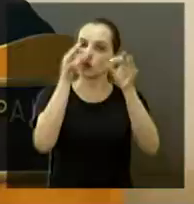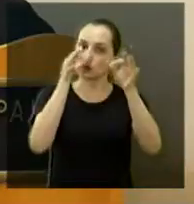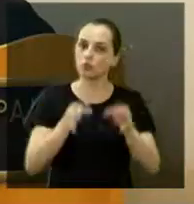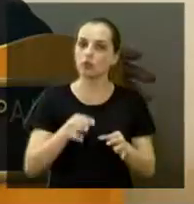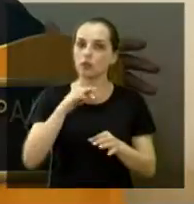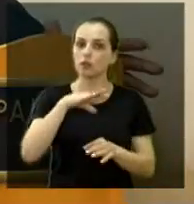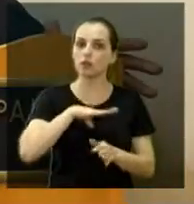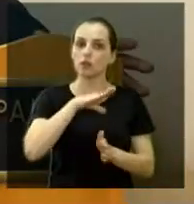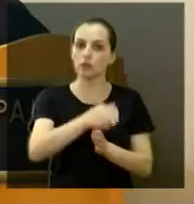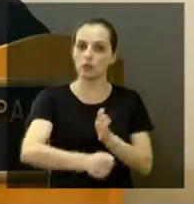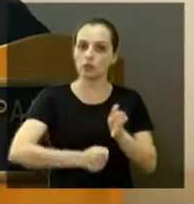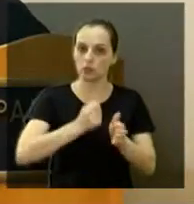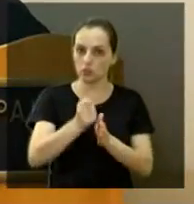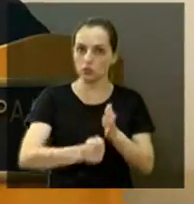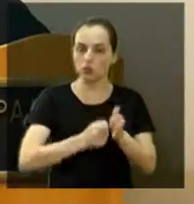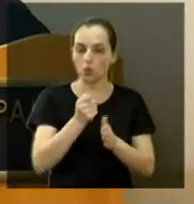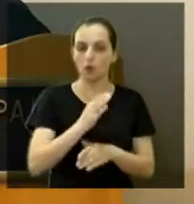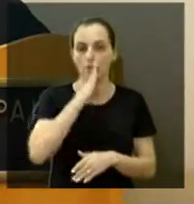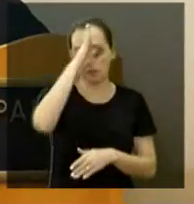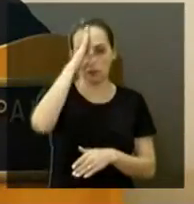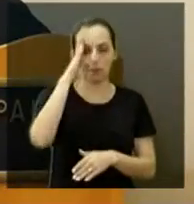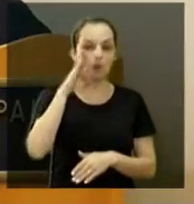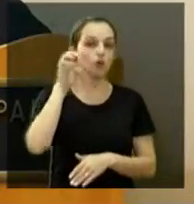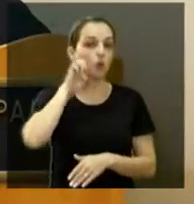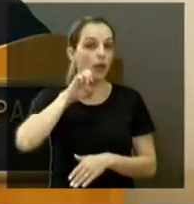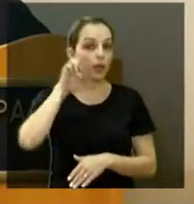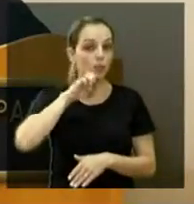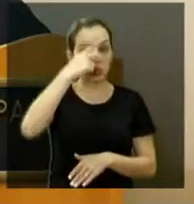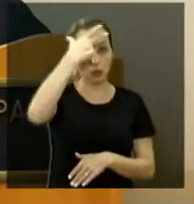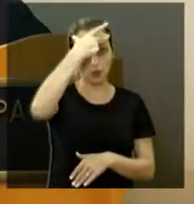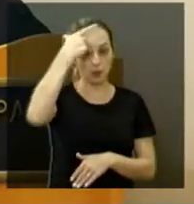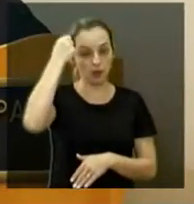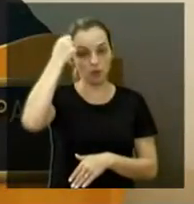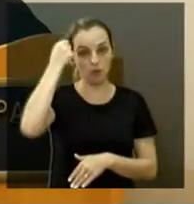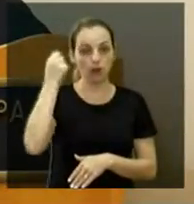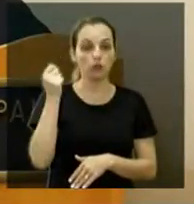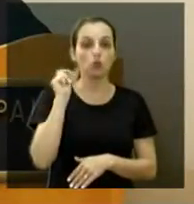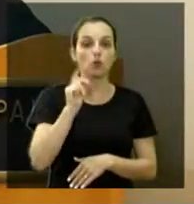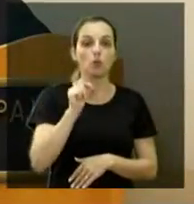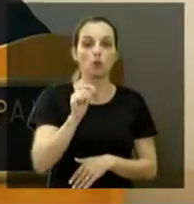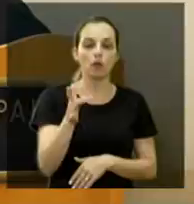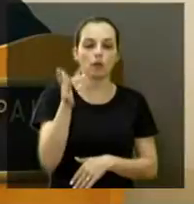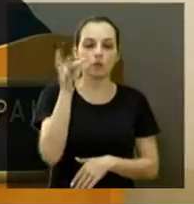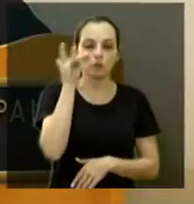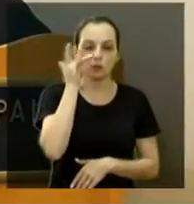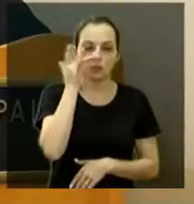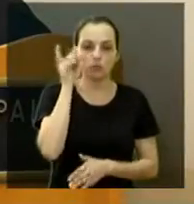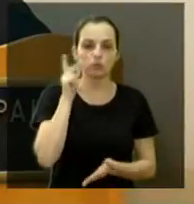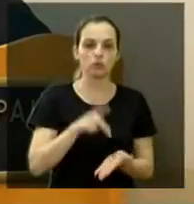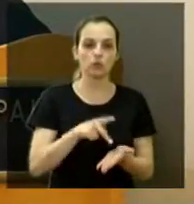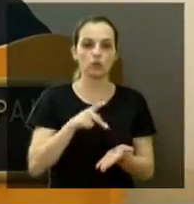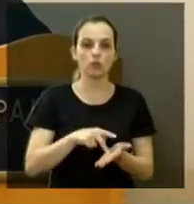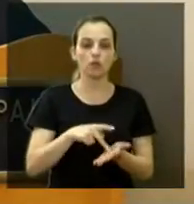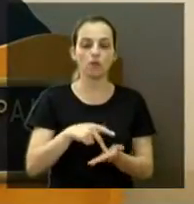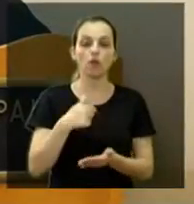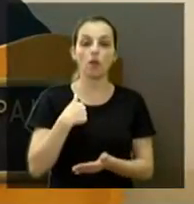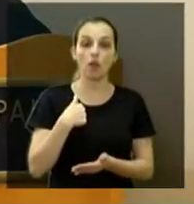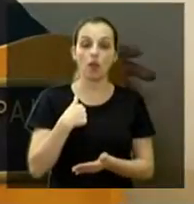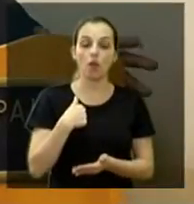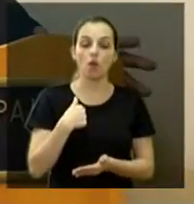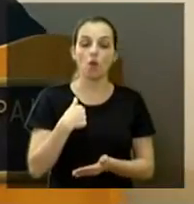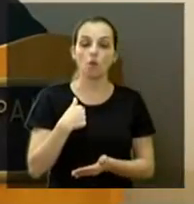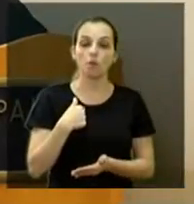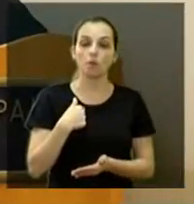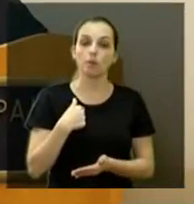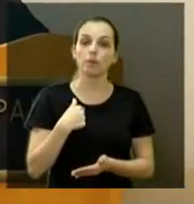de Araraquara. E, principalmente, o prefeito Edinho Silva, mais uma vez que eu falo aqui, admiração imensa, porque eu sempre comento,